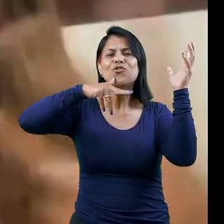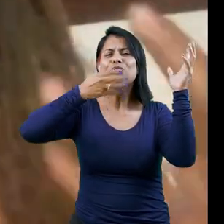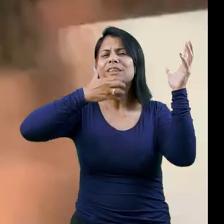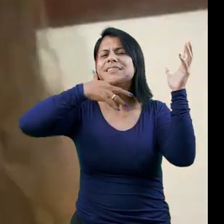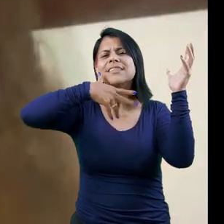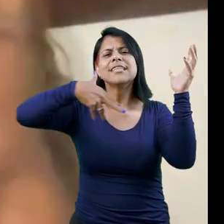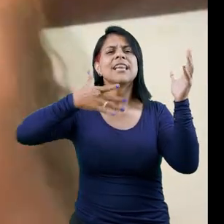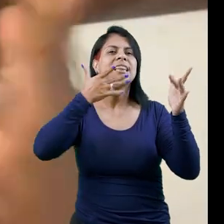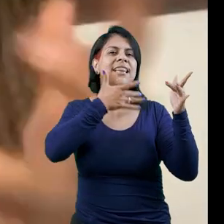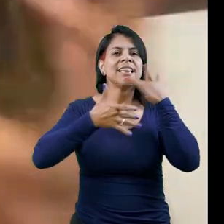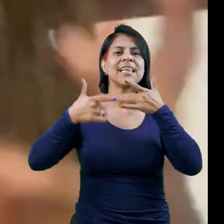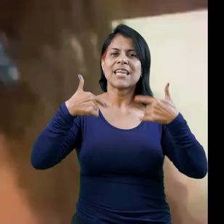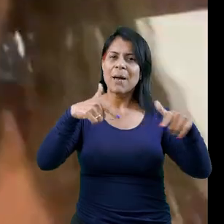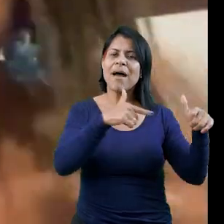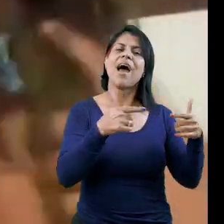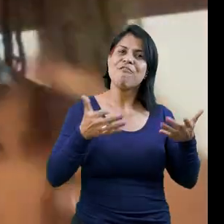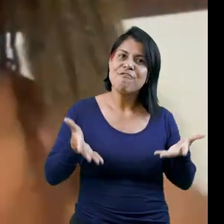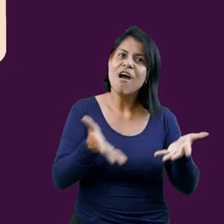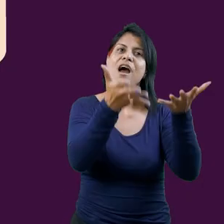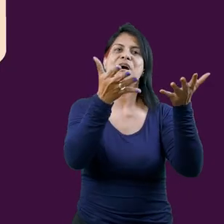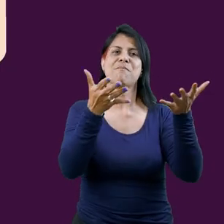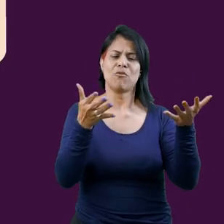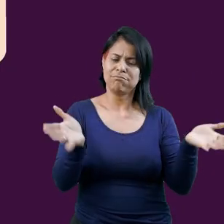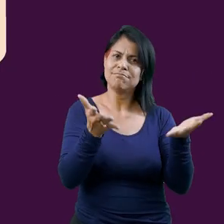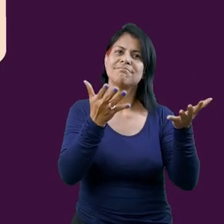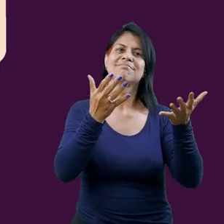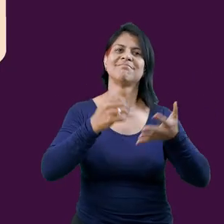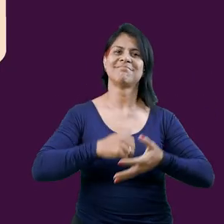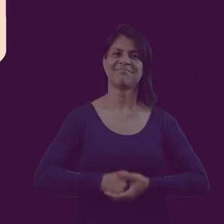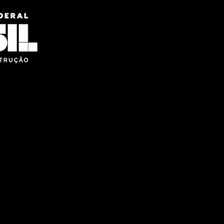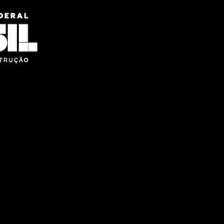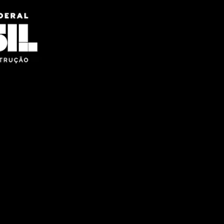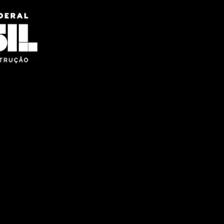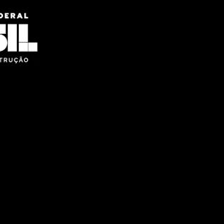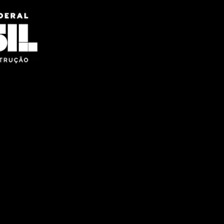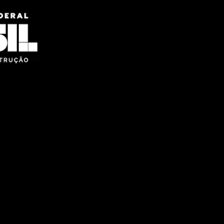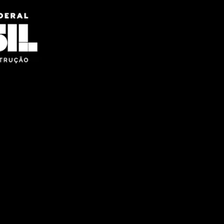trabalhar, Mona. Tome-lhe, tome-lhe, tei.